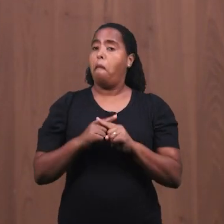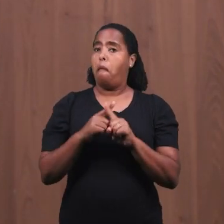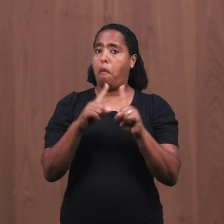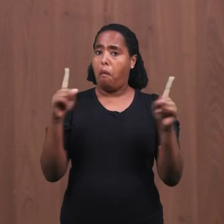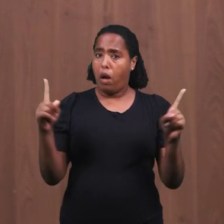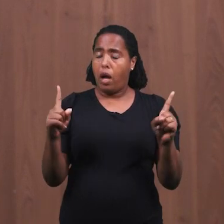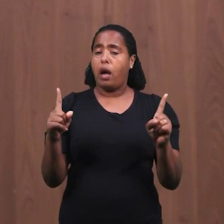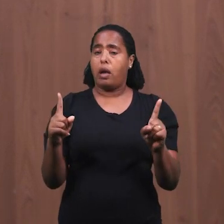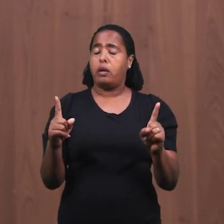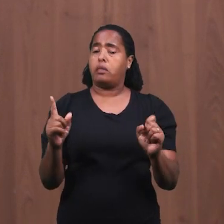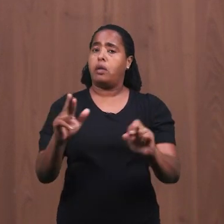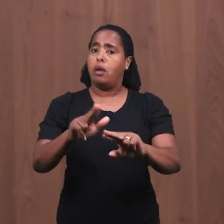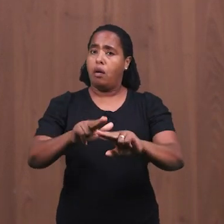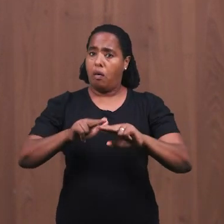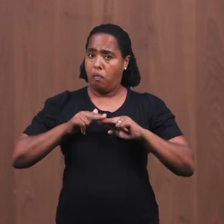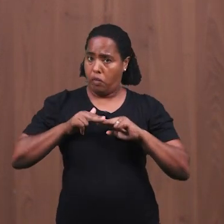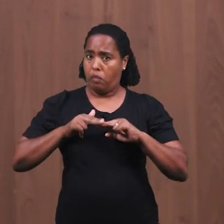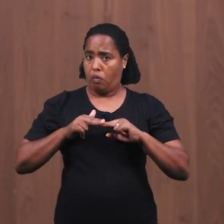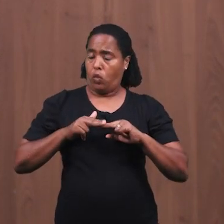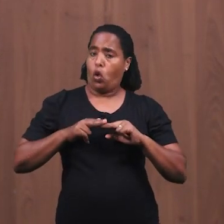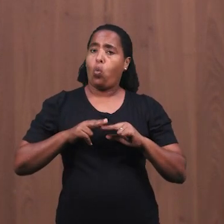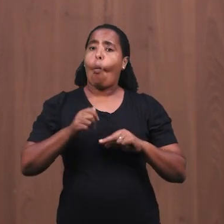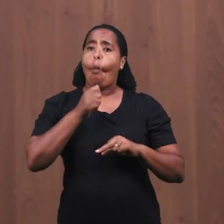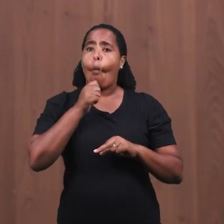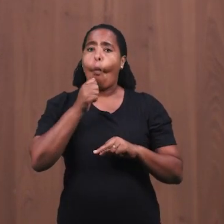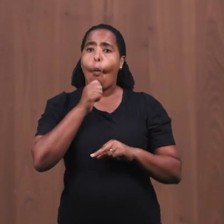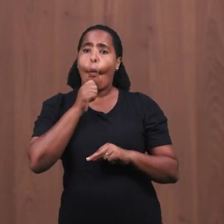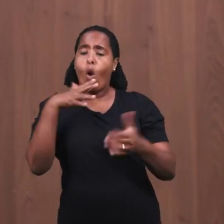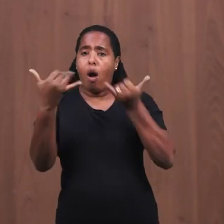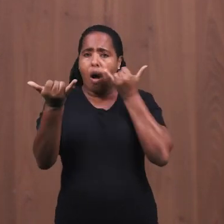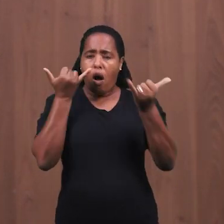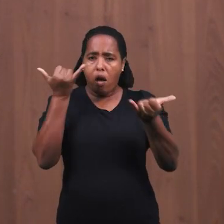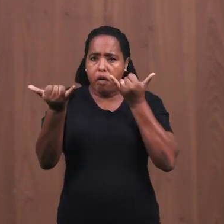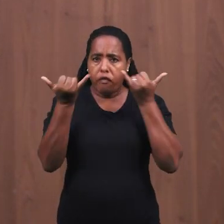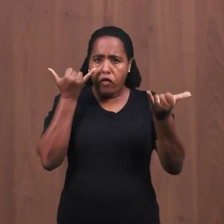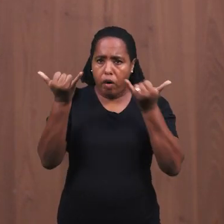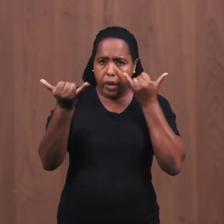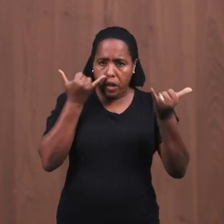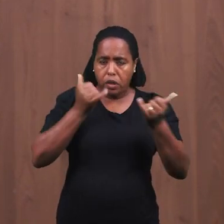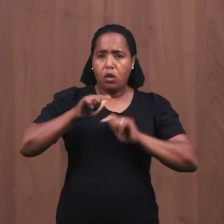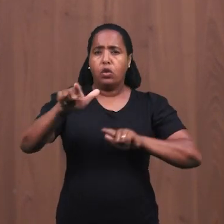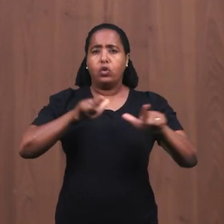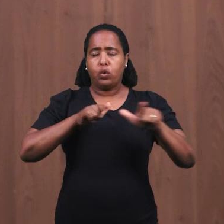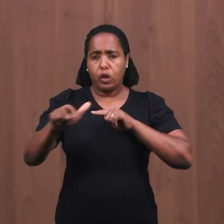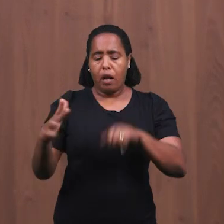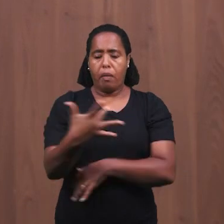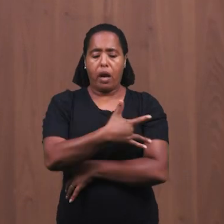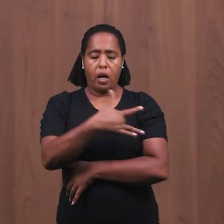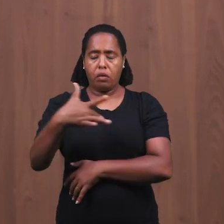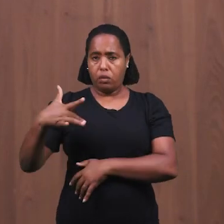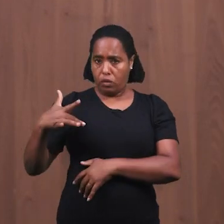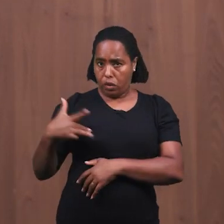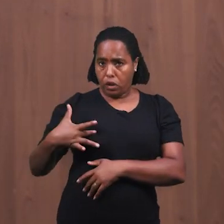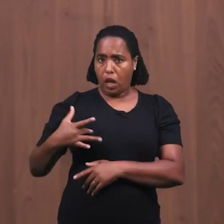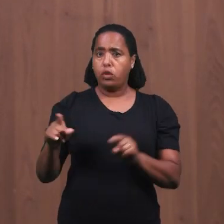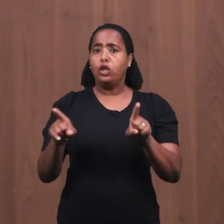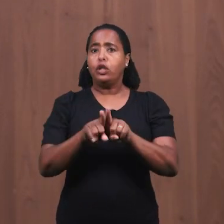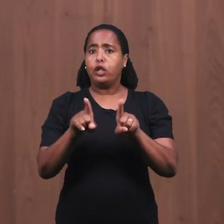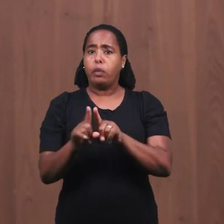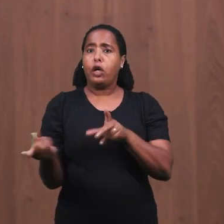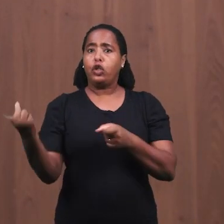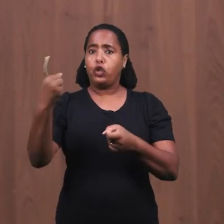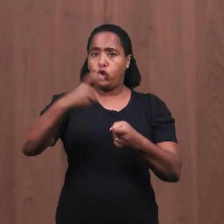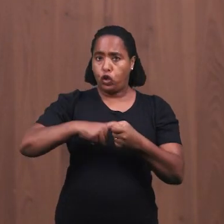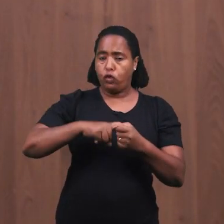Contudo, pelo fato de ainda não termos acesso à imunização como serviço essencial de saúde e de retorno